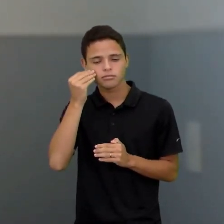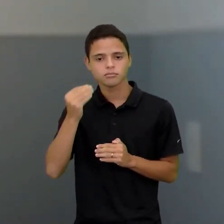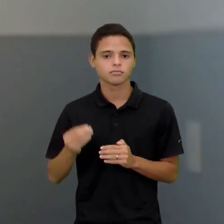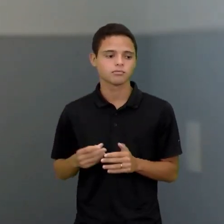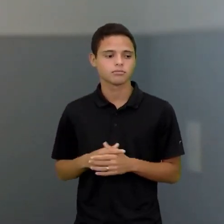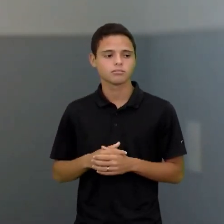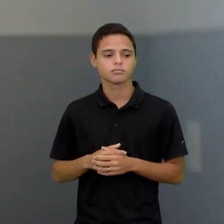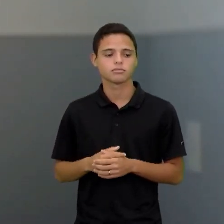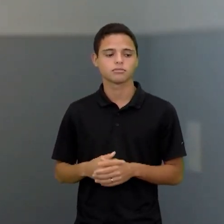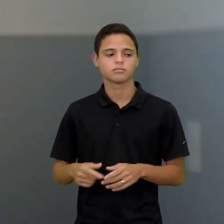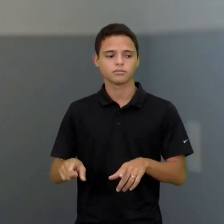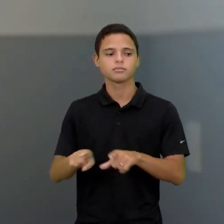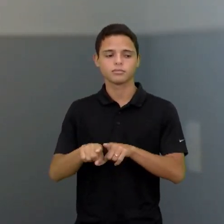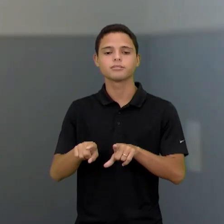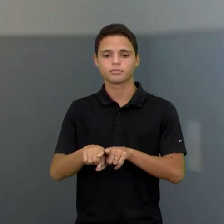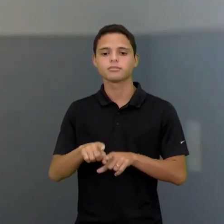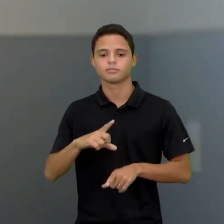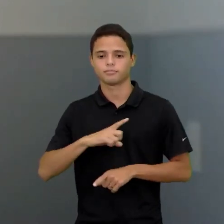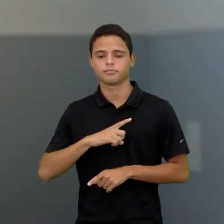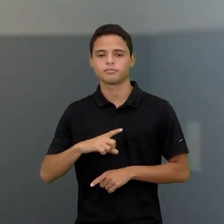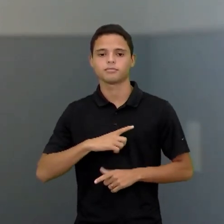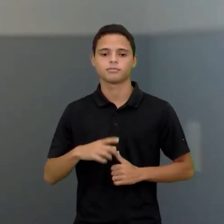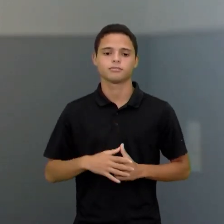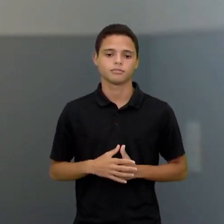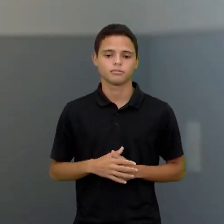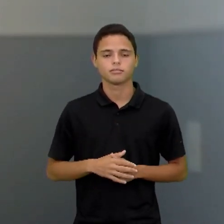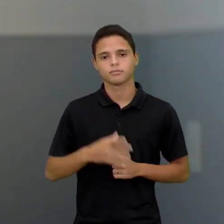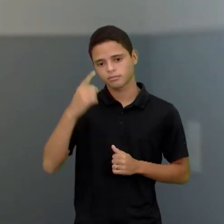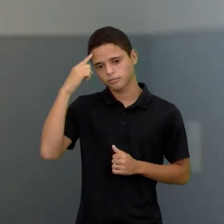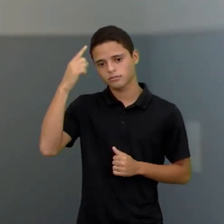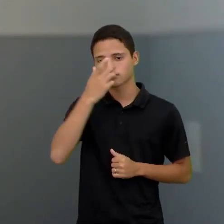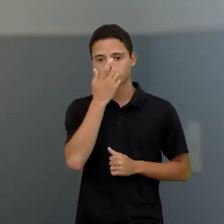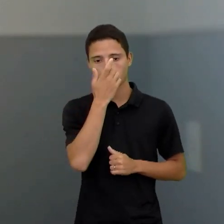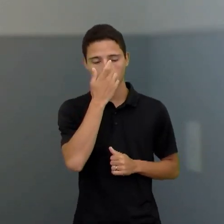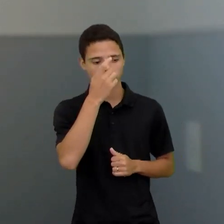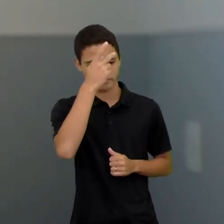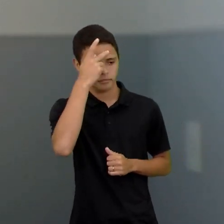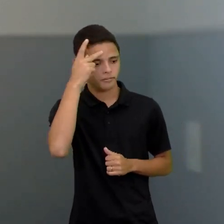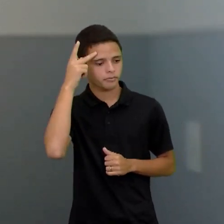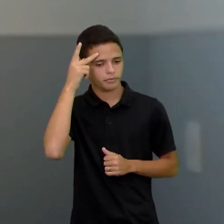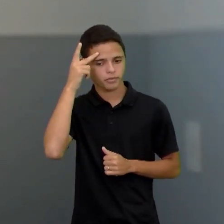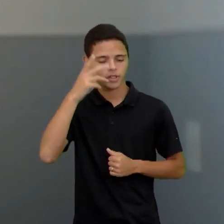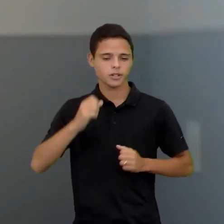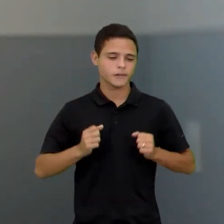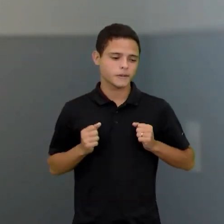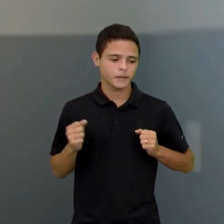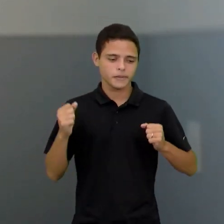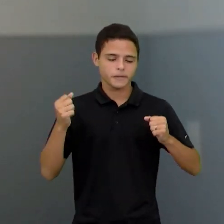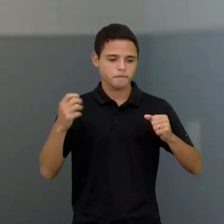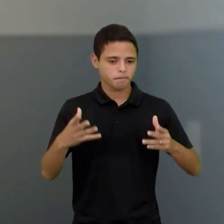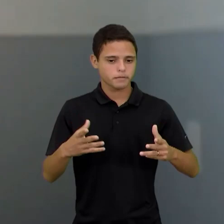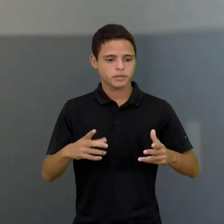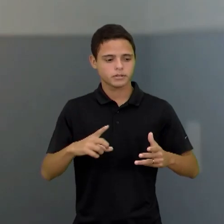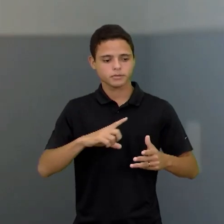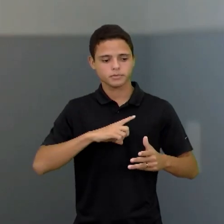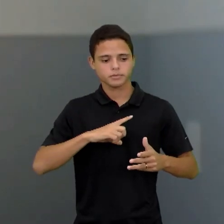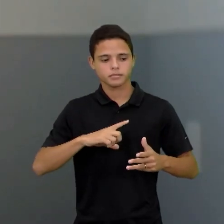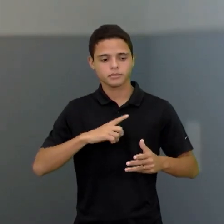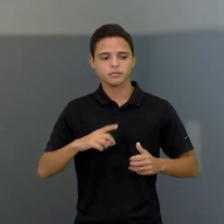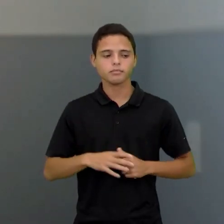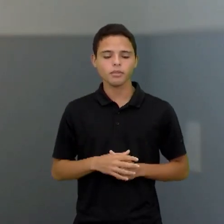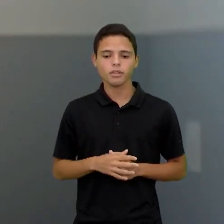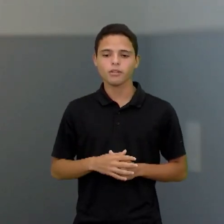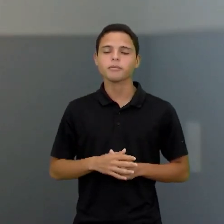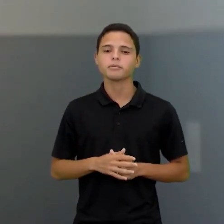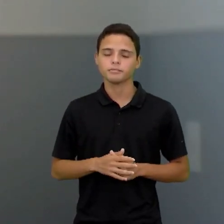estar se desafiando. E eu acho que as pessoas que interagem e que têm um poder transformador, como são